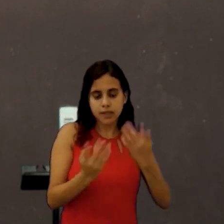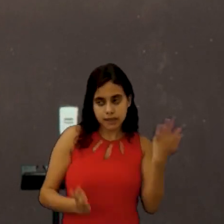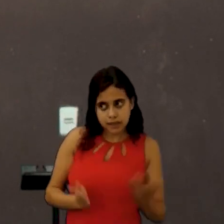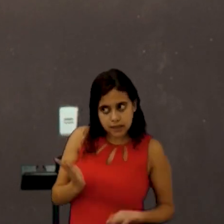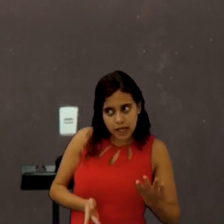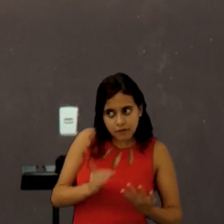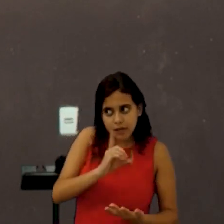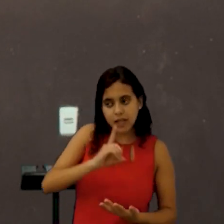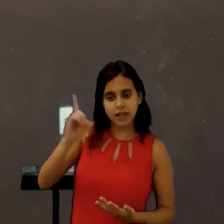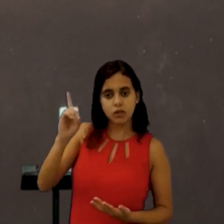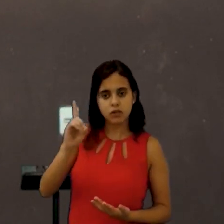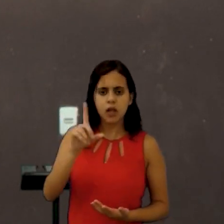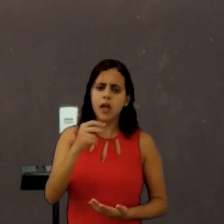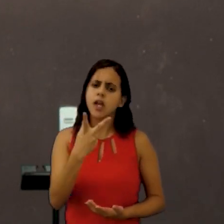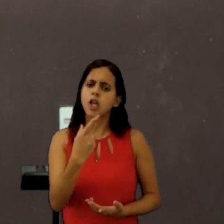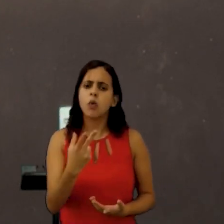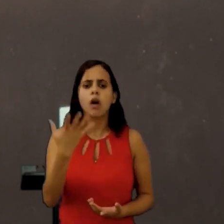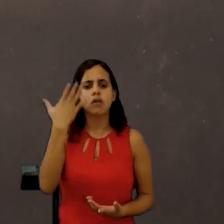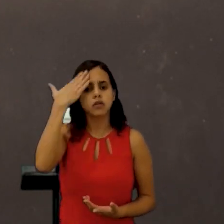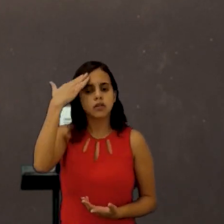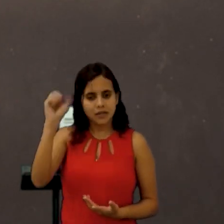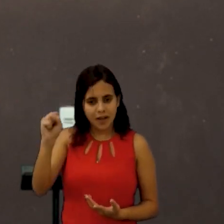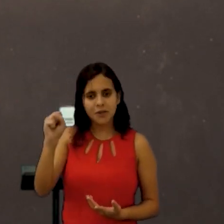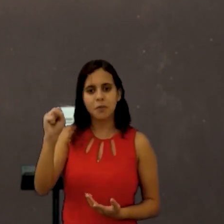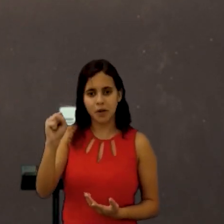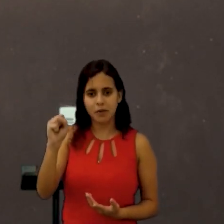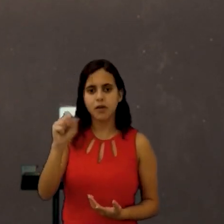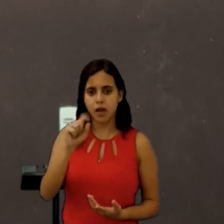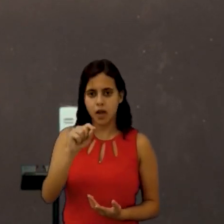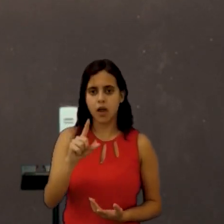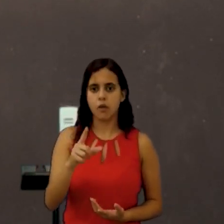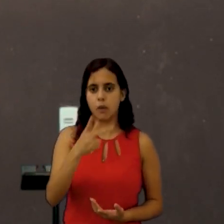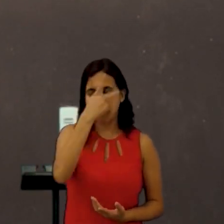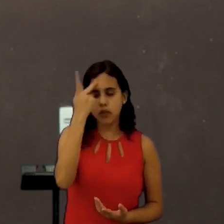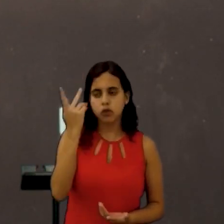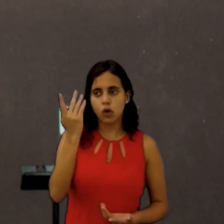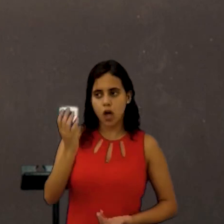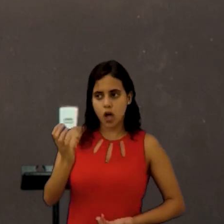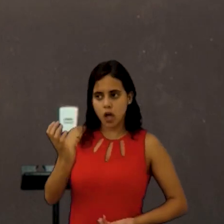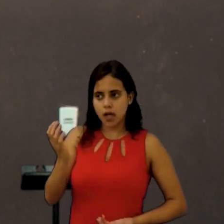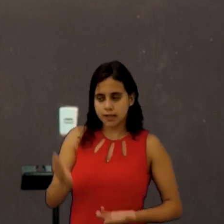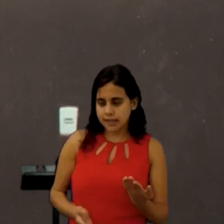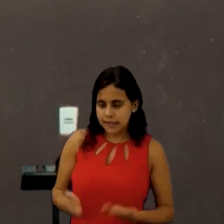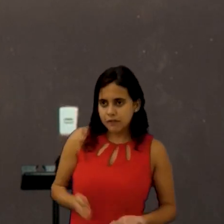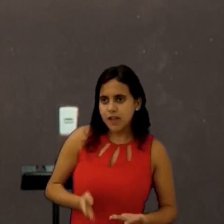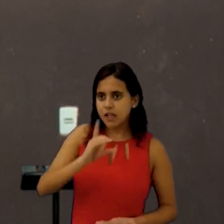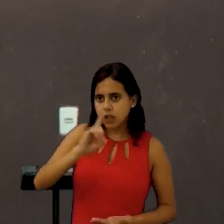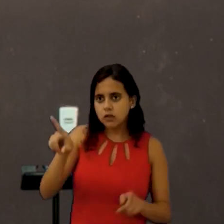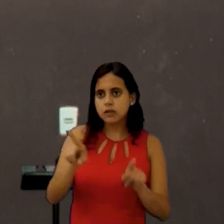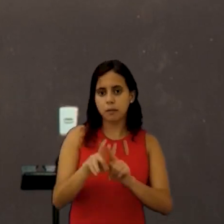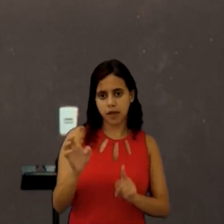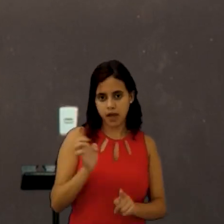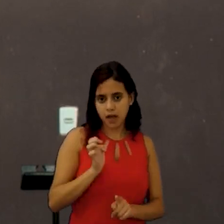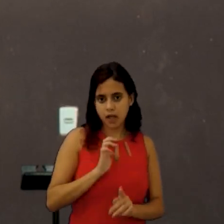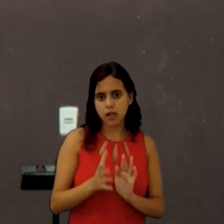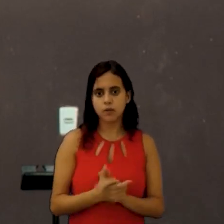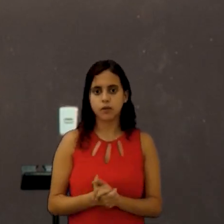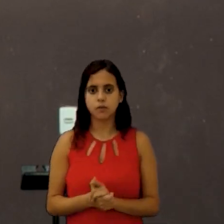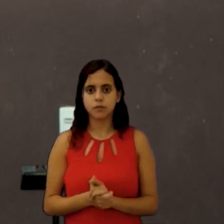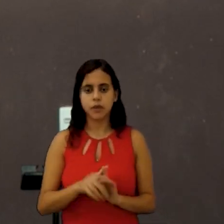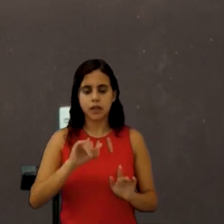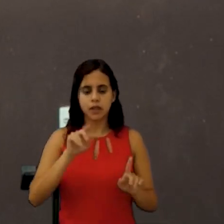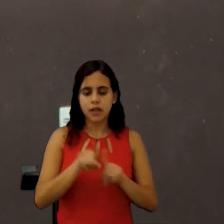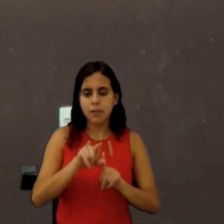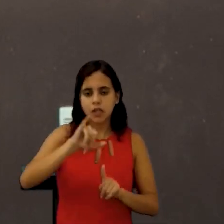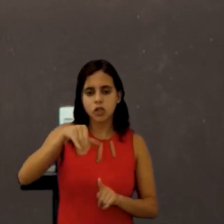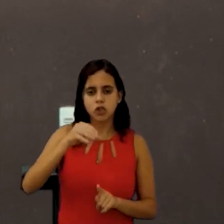homem, Salomão, bem sucedido e homem de Deus. José no Egito, bem sucedido e homem de Deus. Daniel, bem sucedido